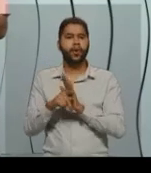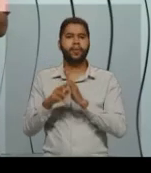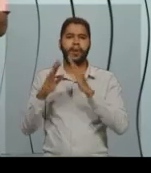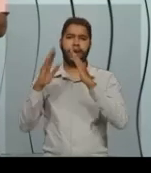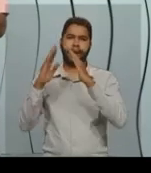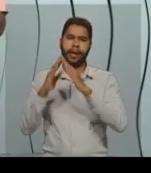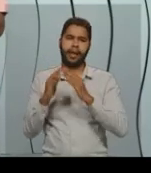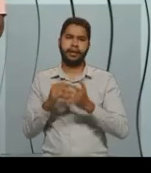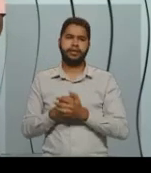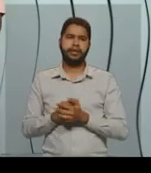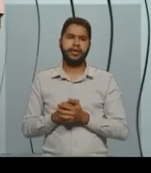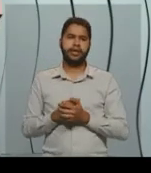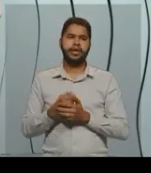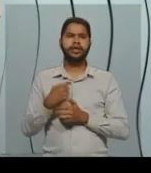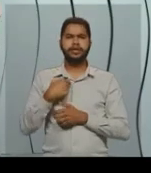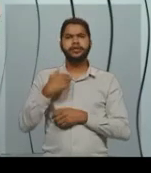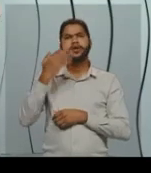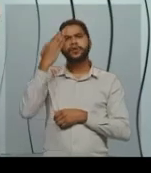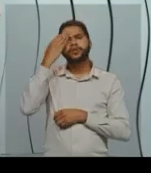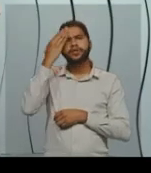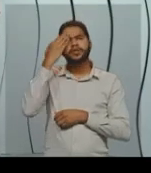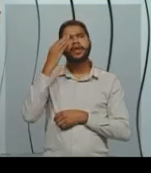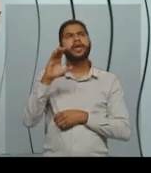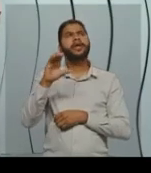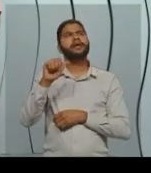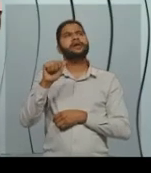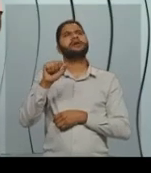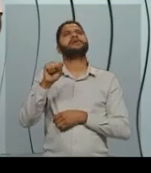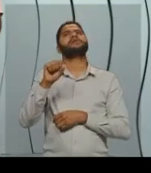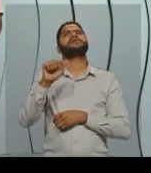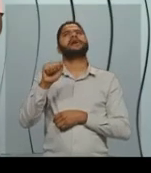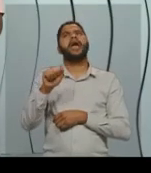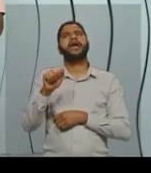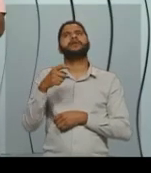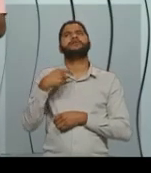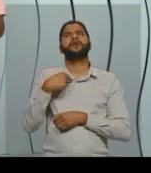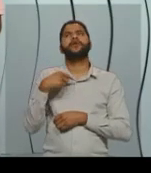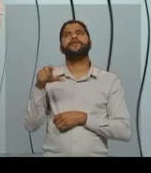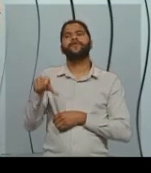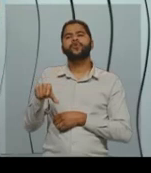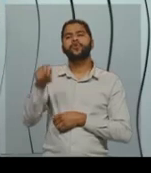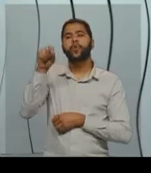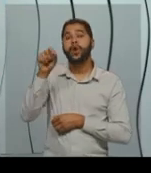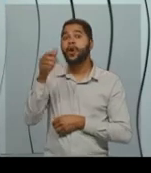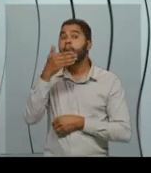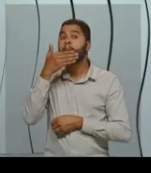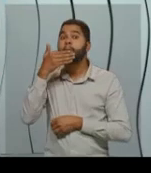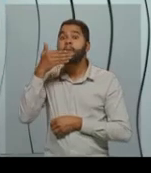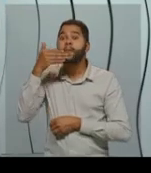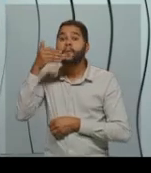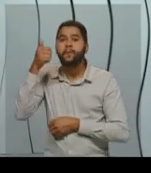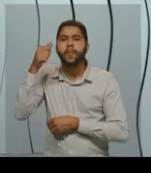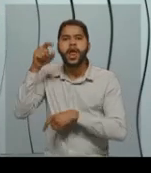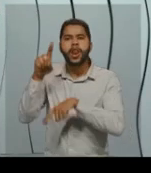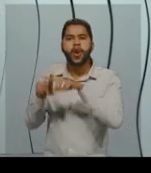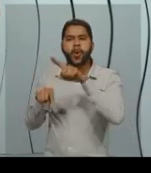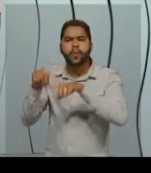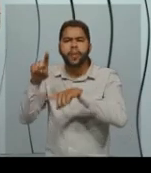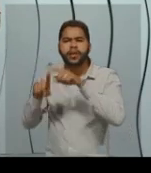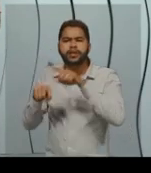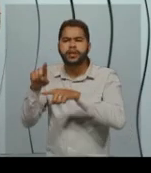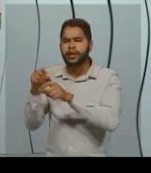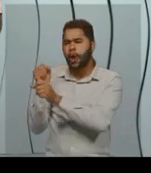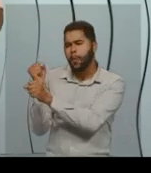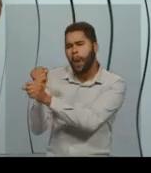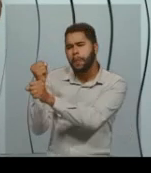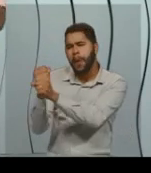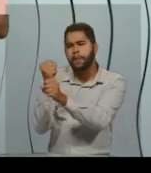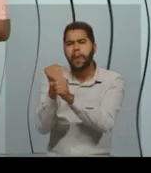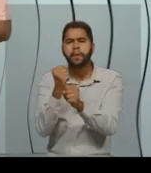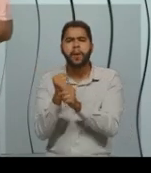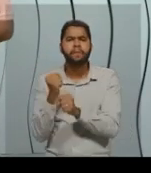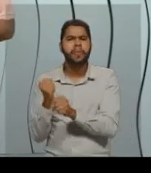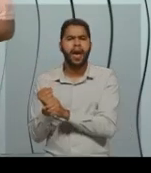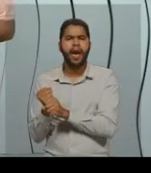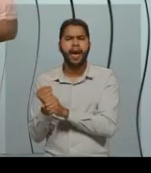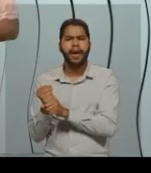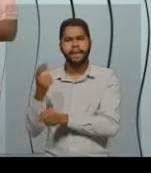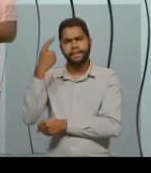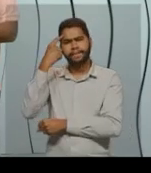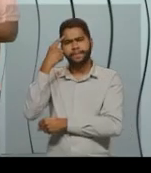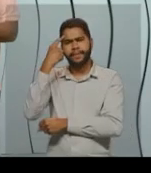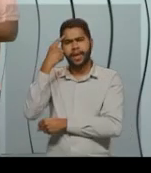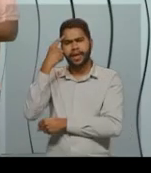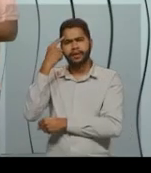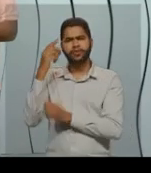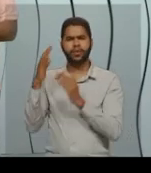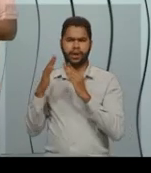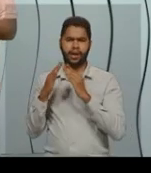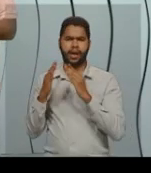casa. Se eu sei o que é casa, eu vou escolher a melhor matéria para fazer a casa. Quando eu penso em casa, o